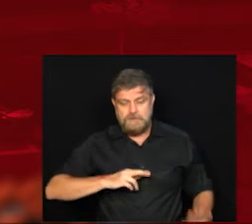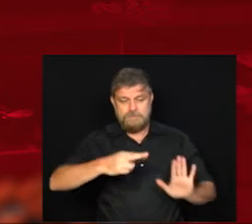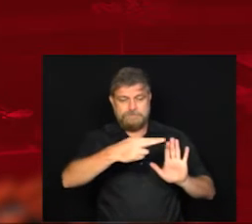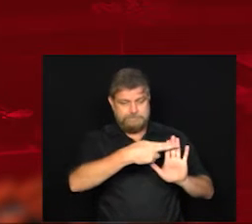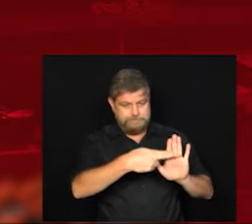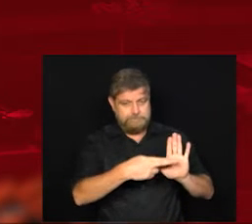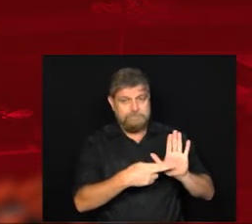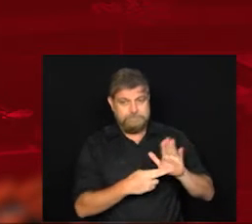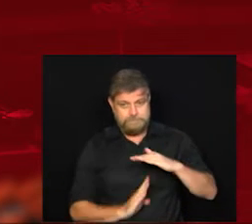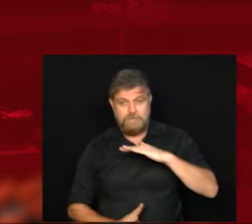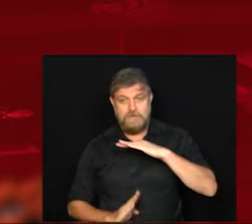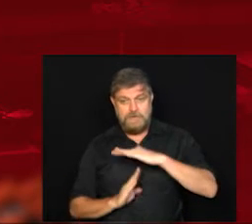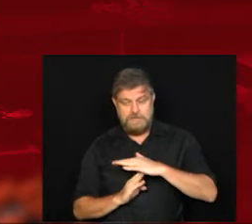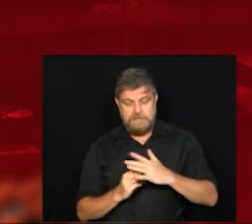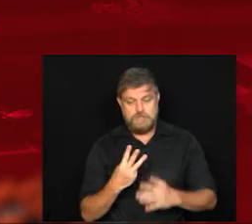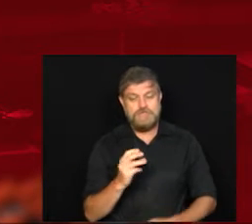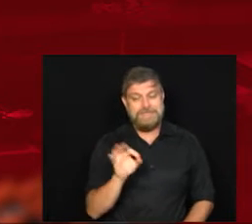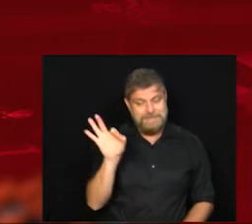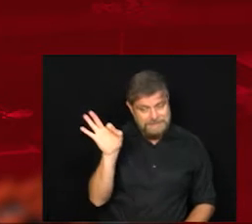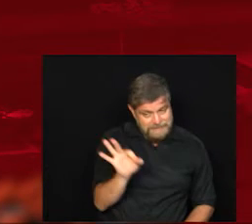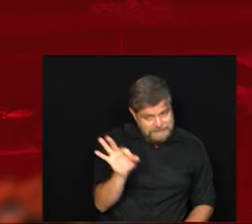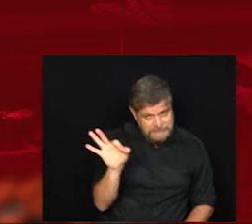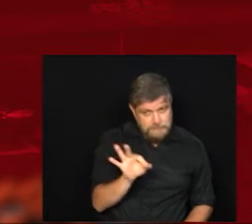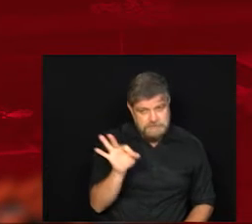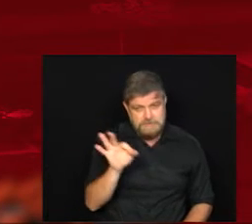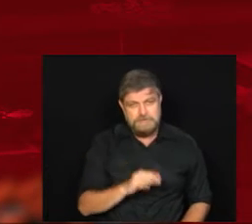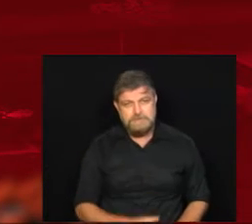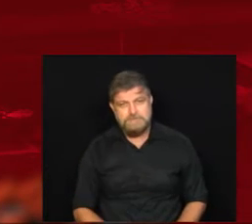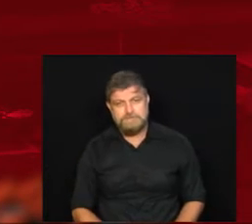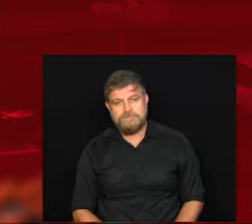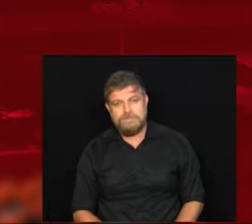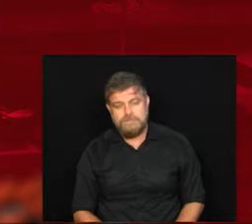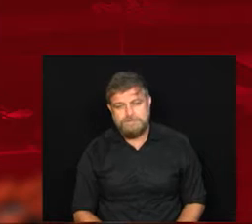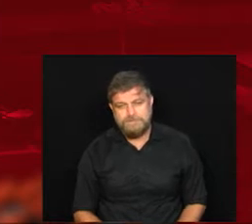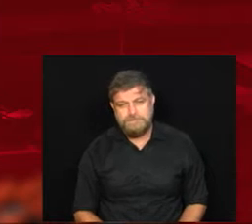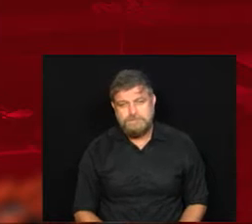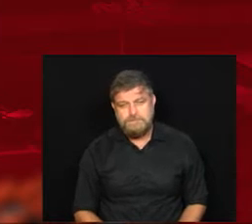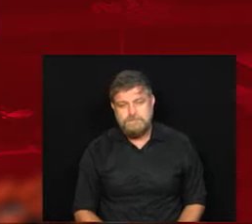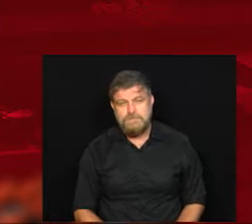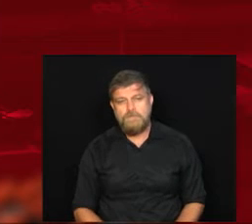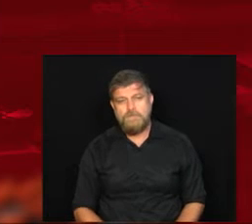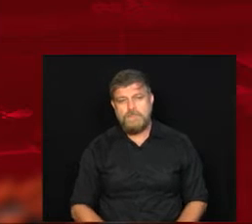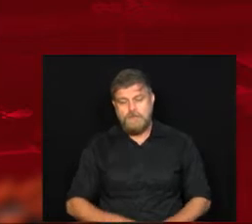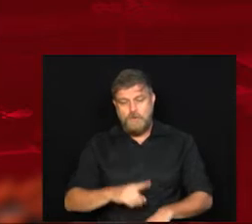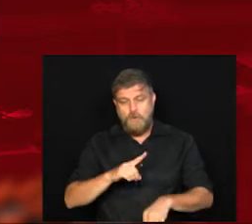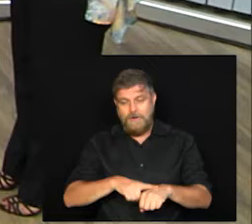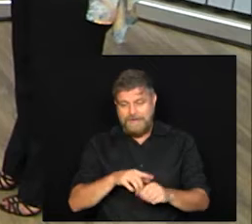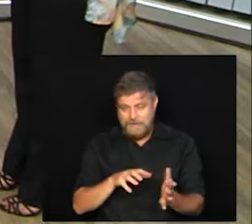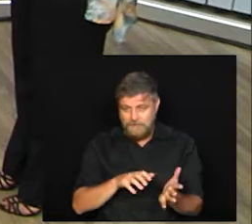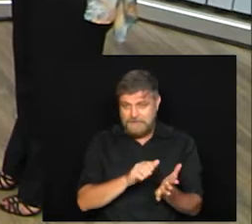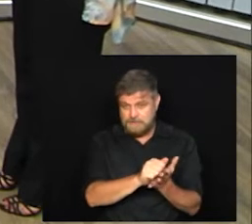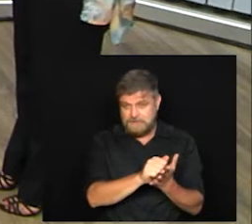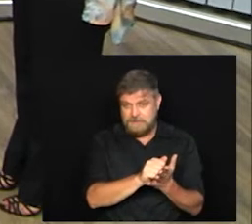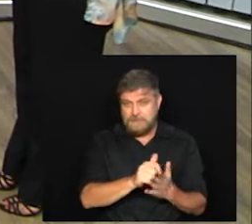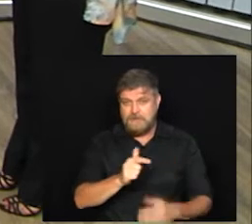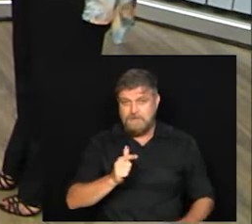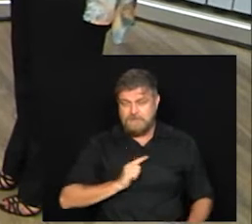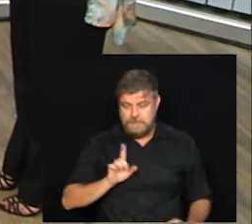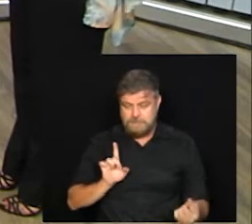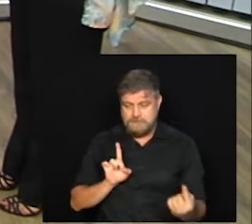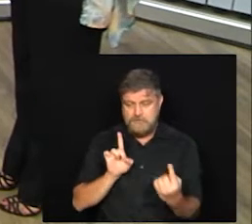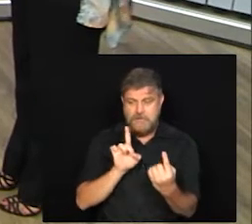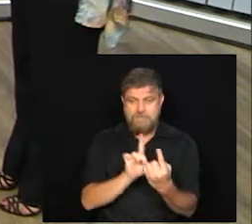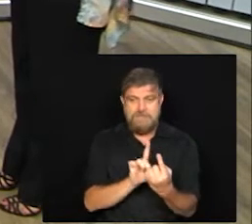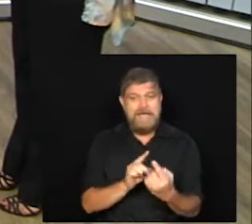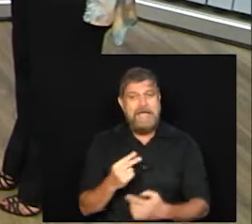essa capacidade dos 30%, né? Então, provavelmente, horário agendado para garantir que a pessoa chegue aqui e